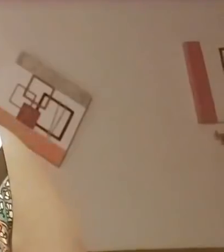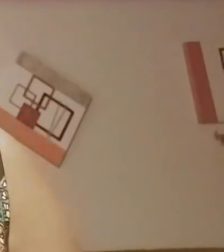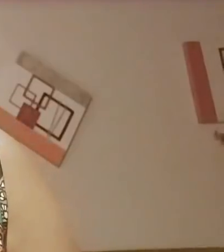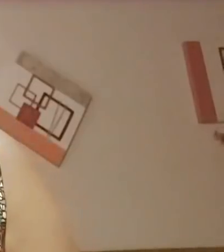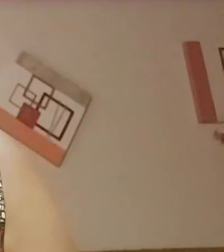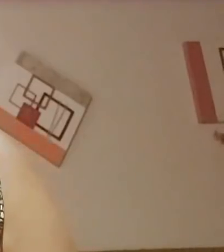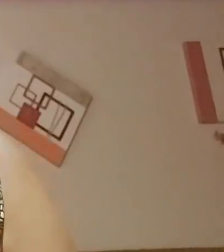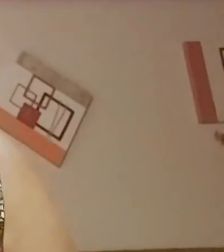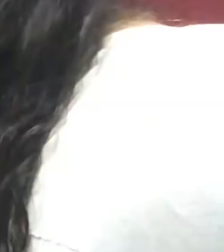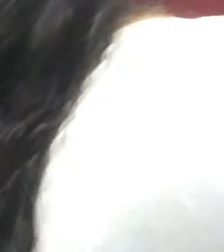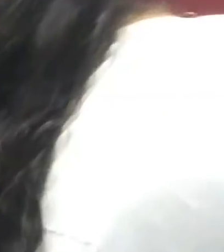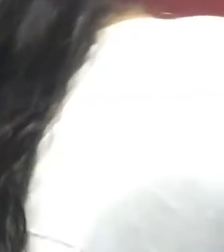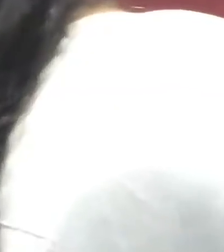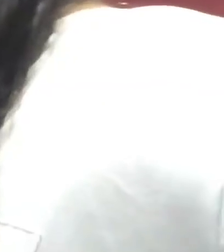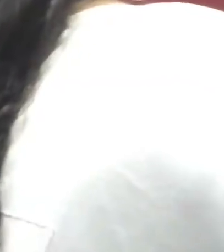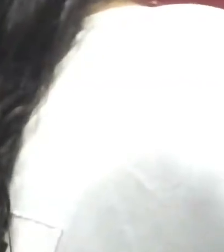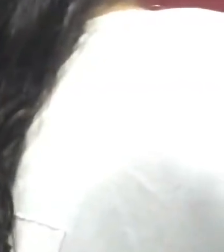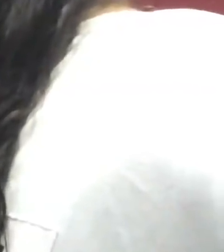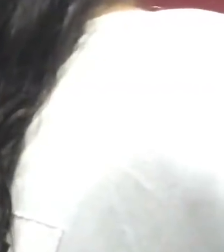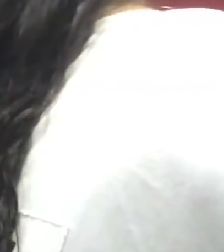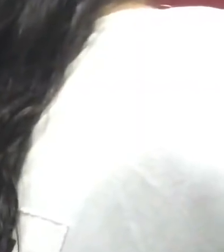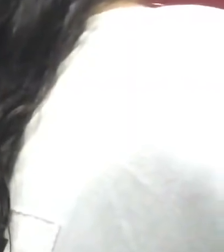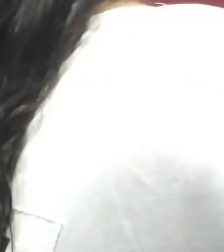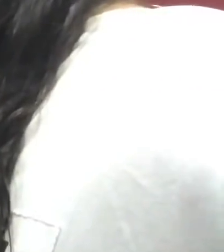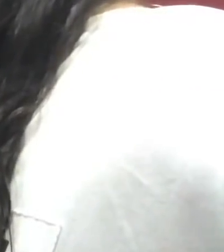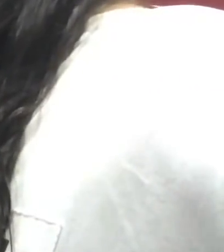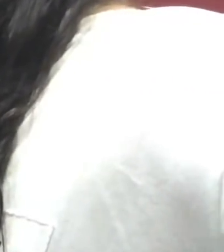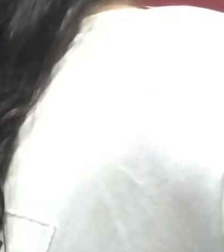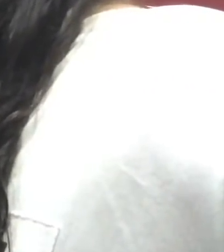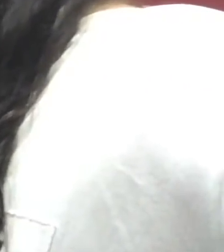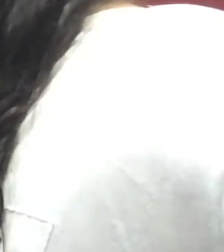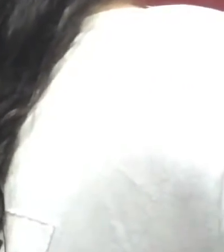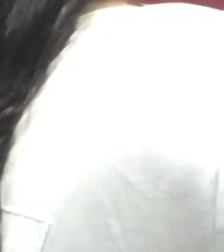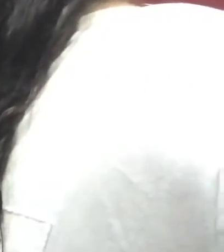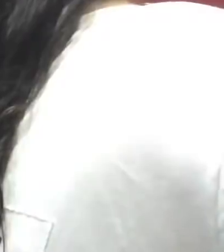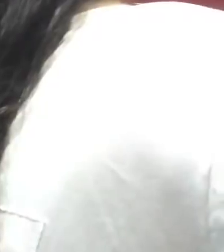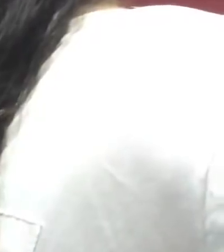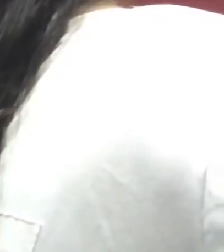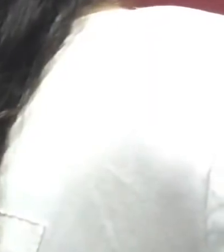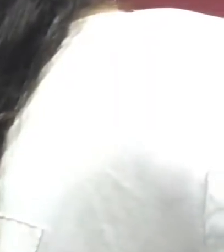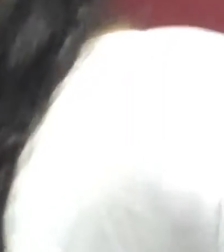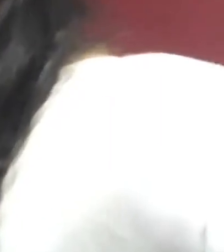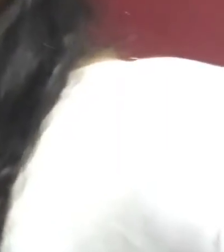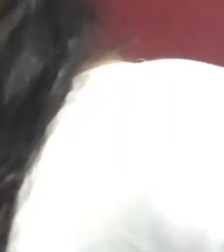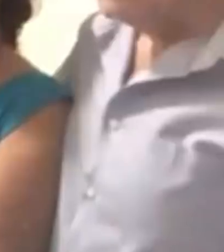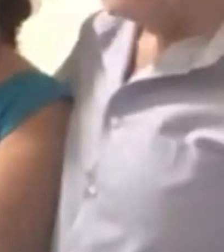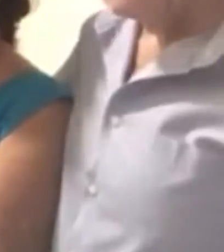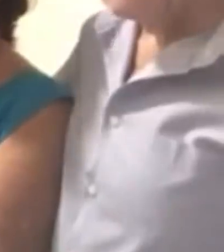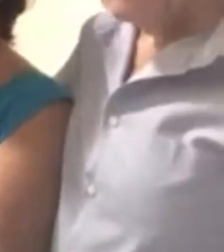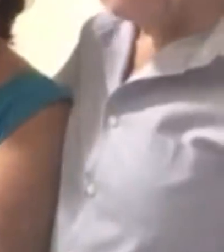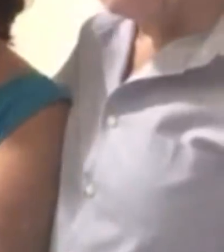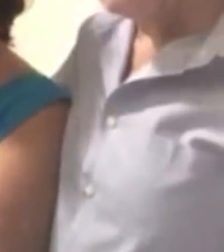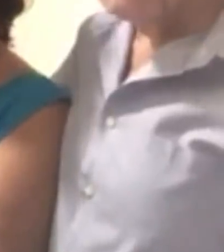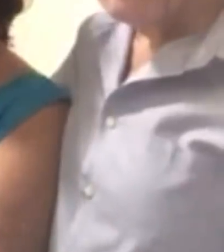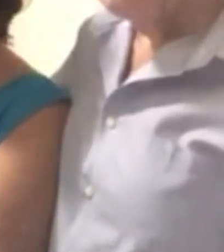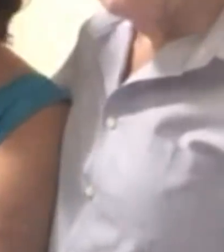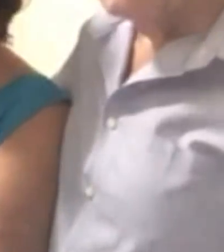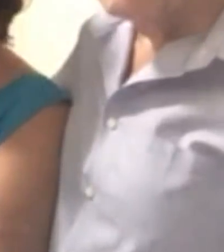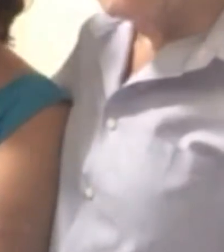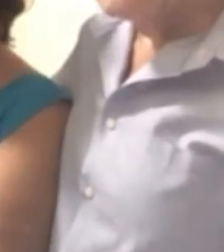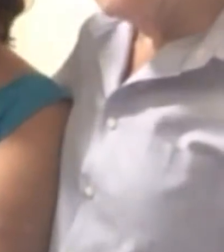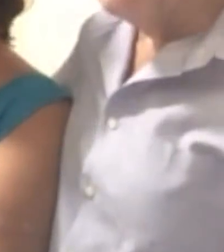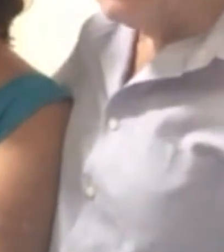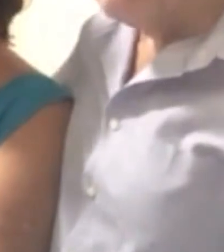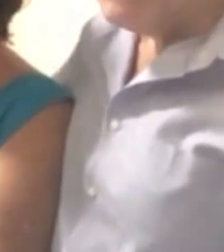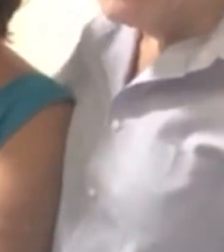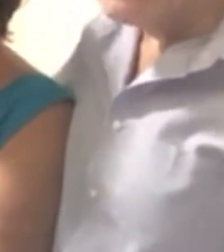vai passar. Sou família IBMEA, vai passar. Somos família IBMEA, vai passar. Somos